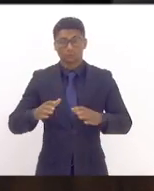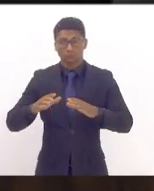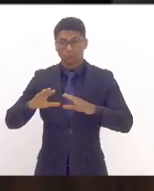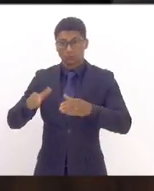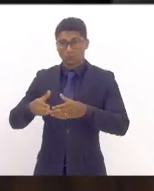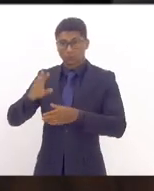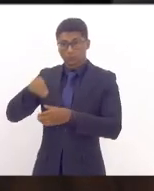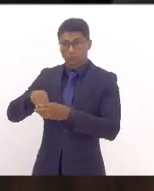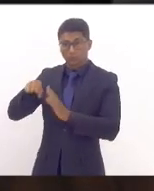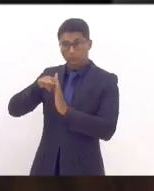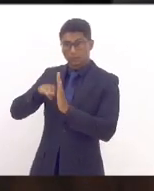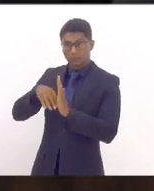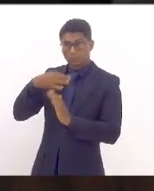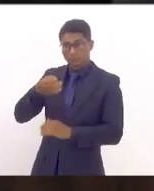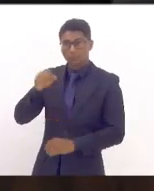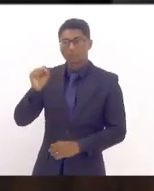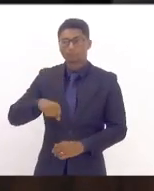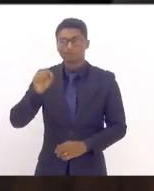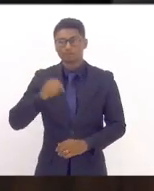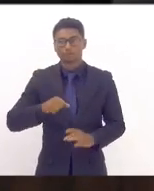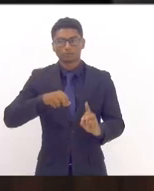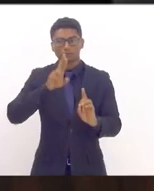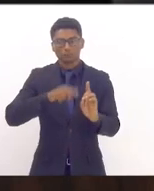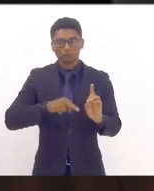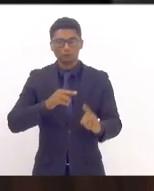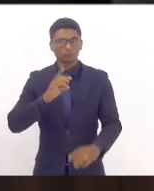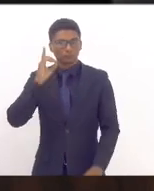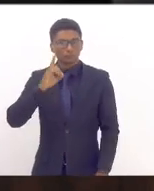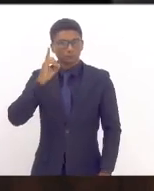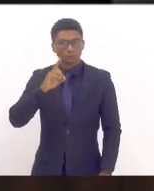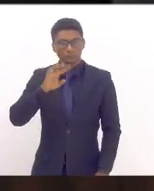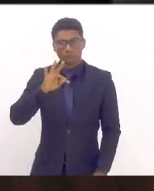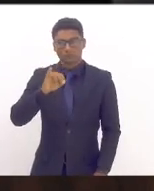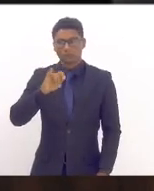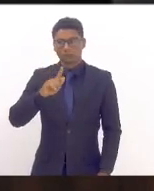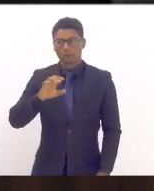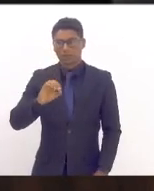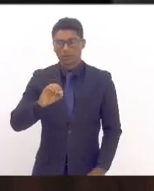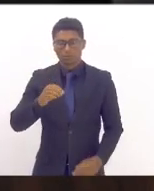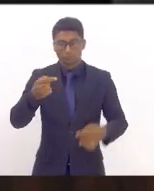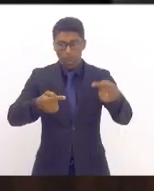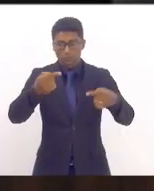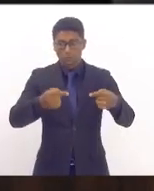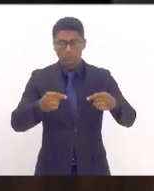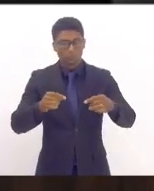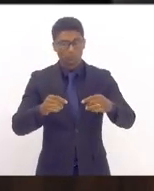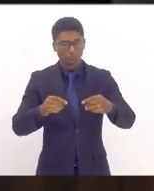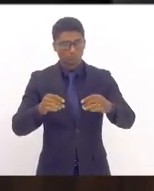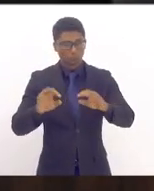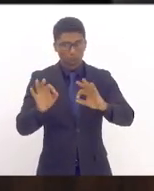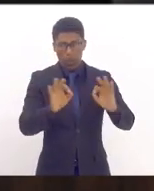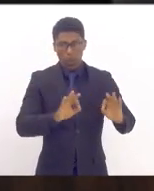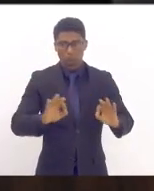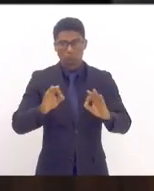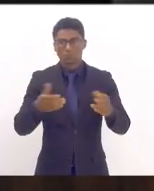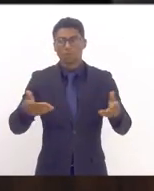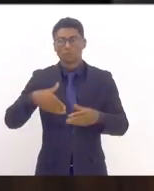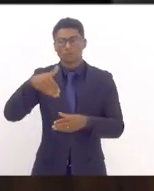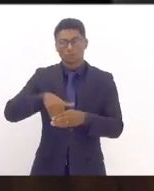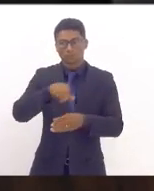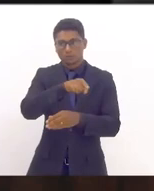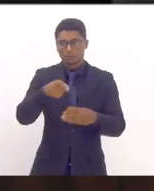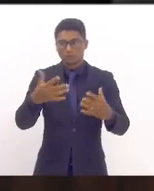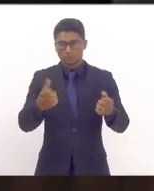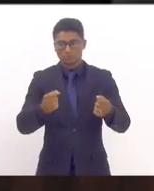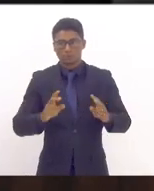internas e proporções externa favorável relatou Deputado Tiago Pampulha em discussão em votação seus que